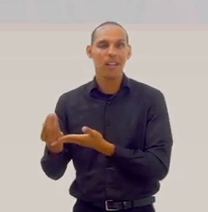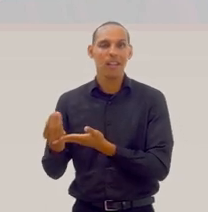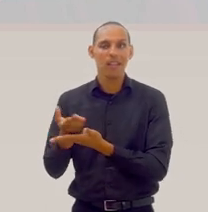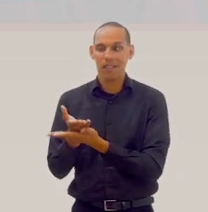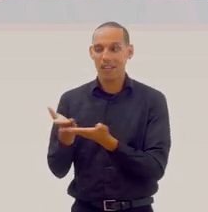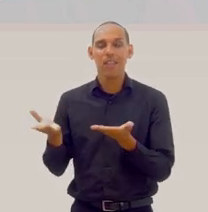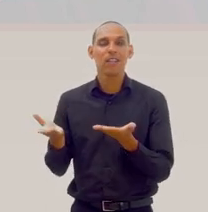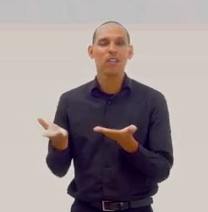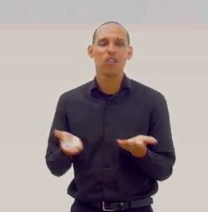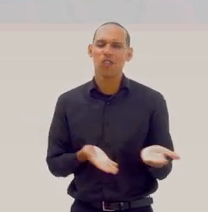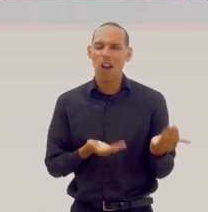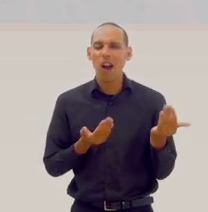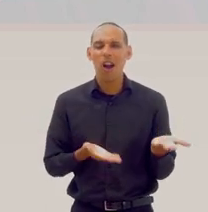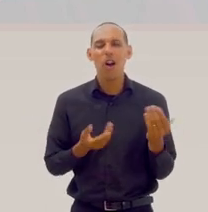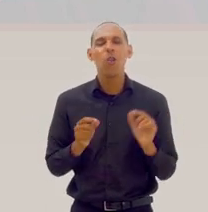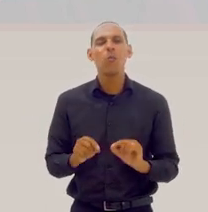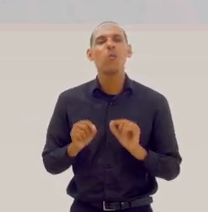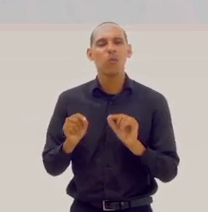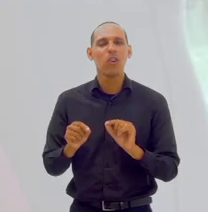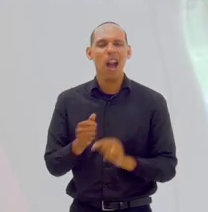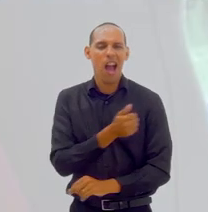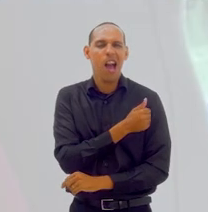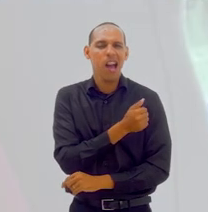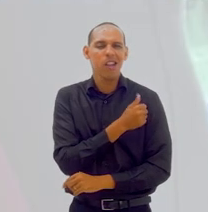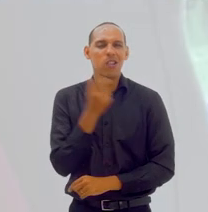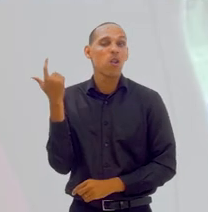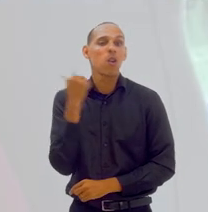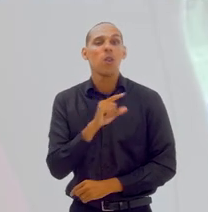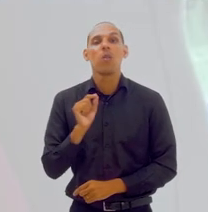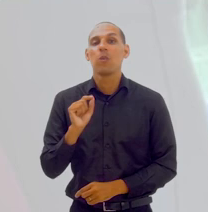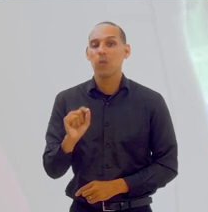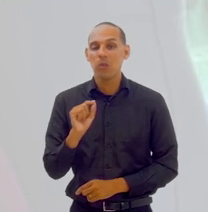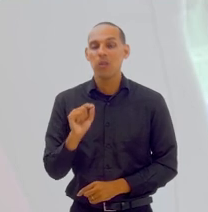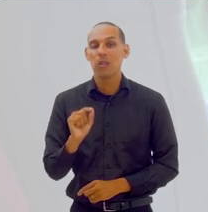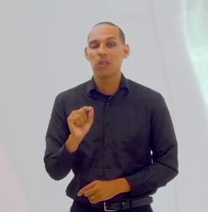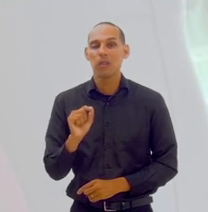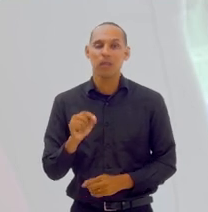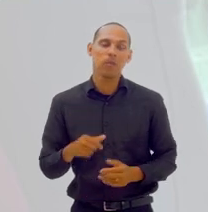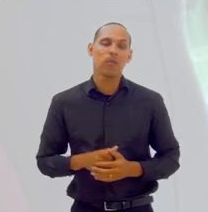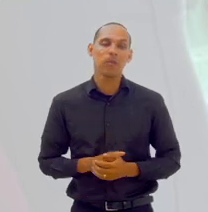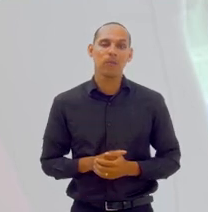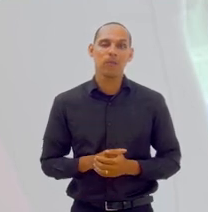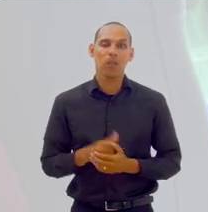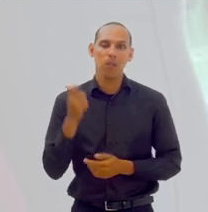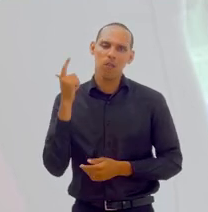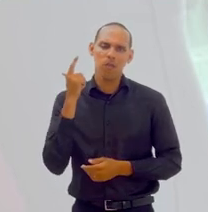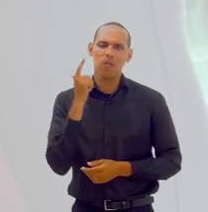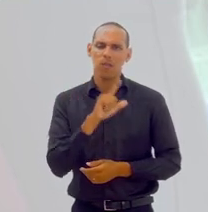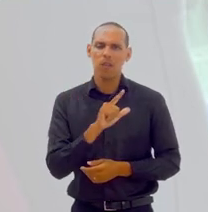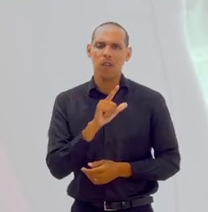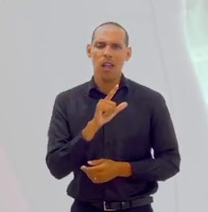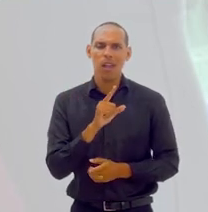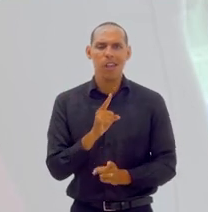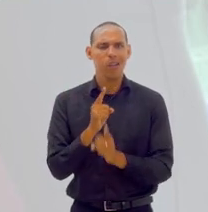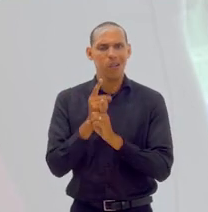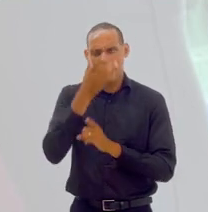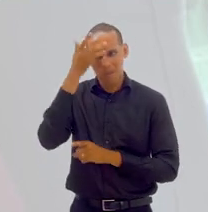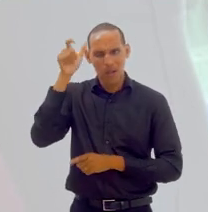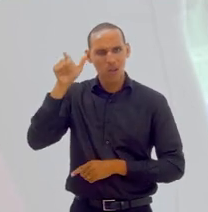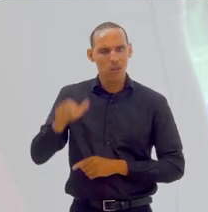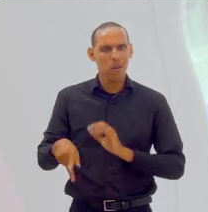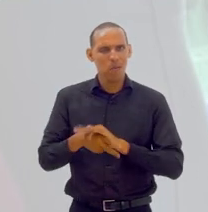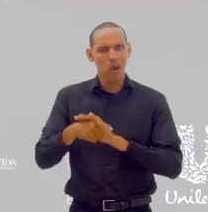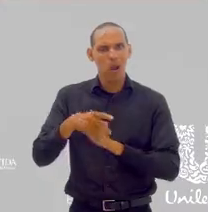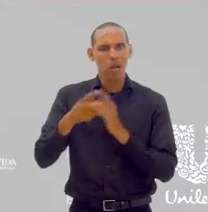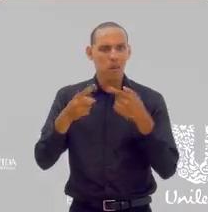concede ao jovem estudante a possibilidade de se deparar com grandes nomes da